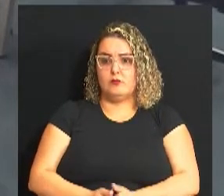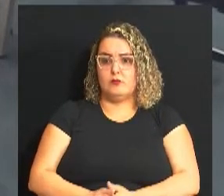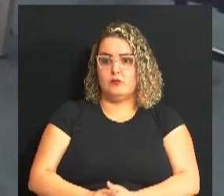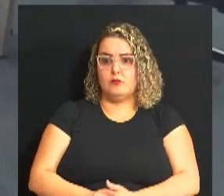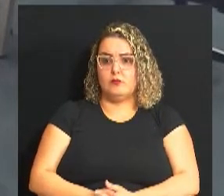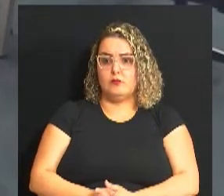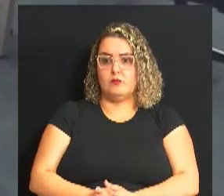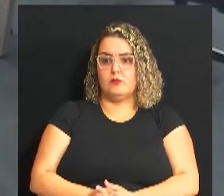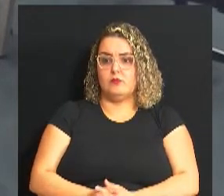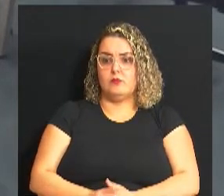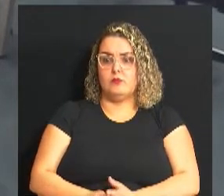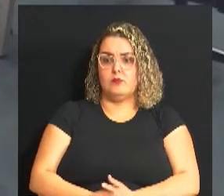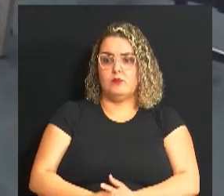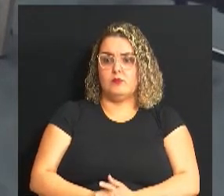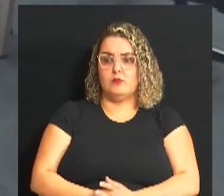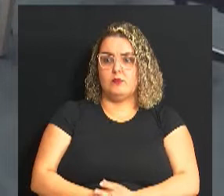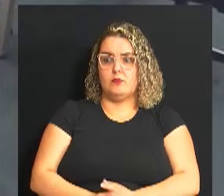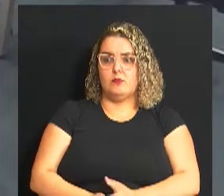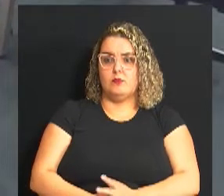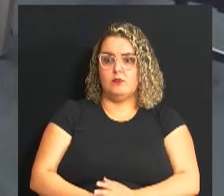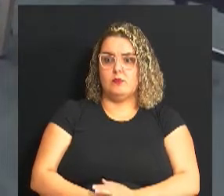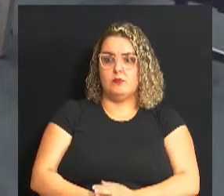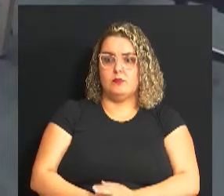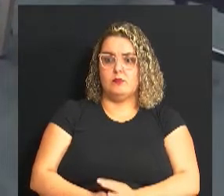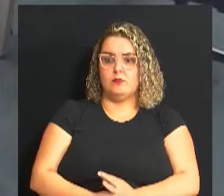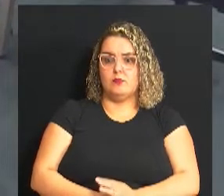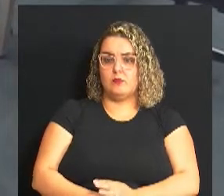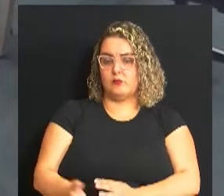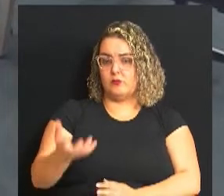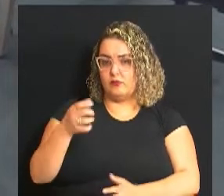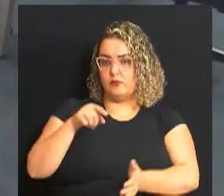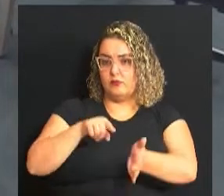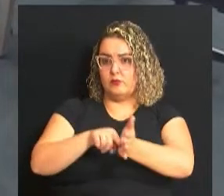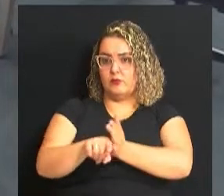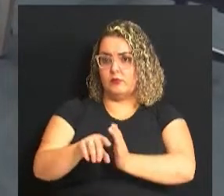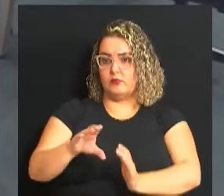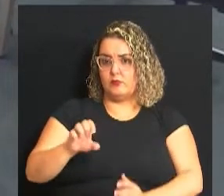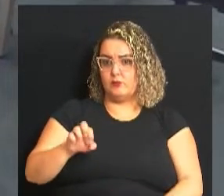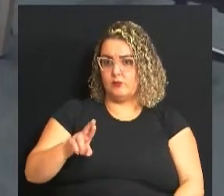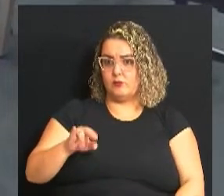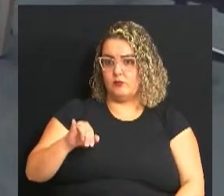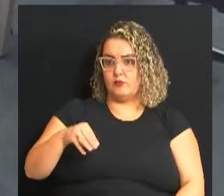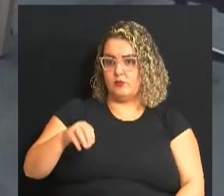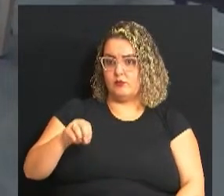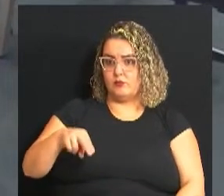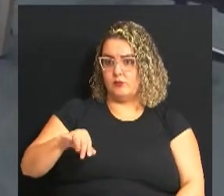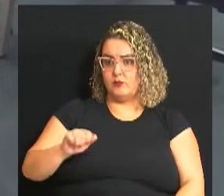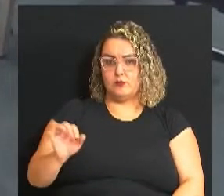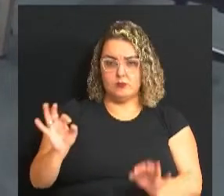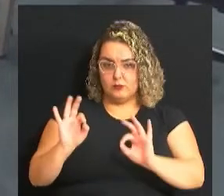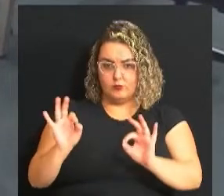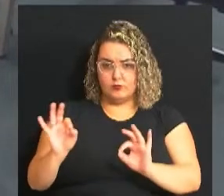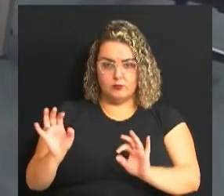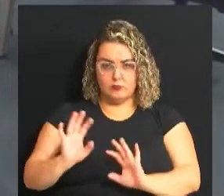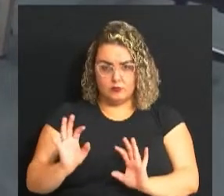Gostaria também de, ao cerimonial, se nós temos algum questionamento. Não? Nada?